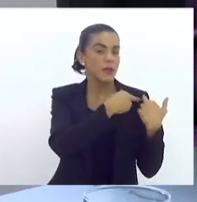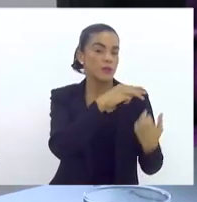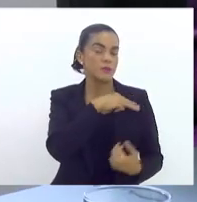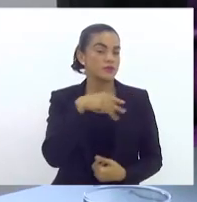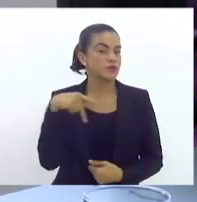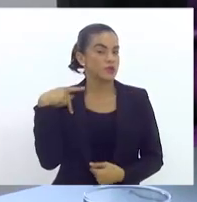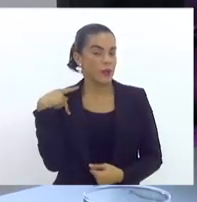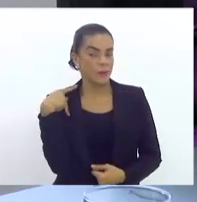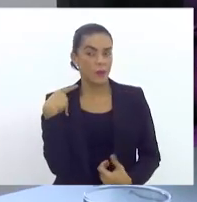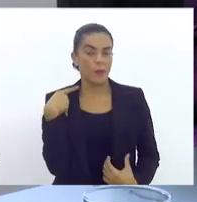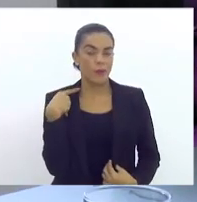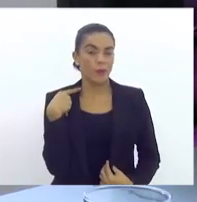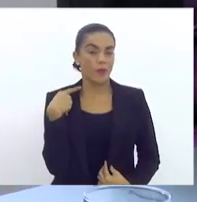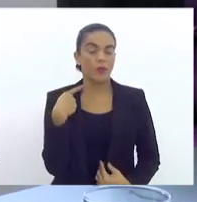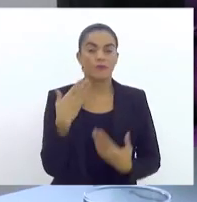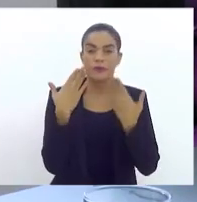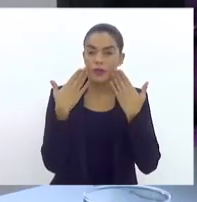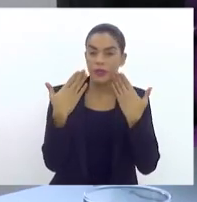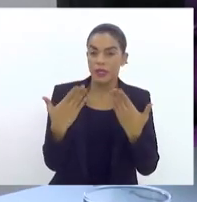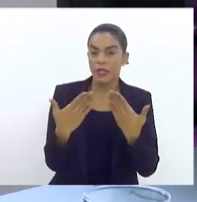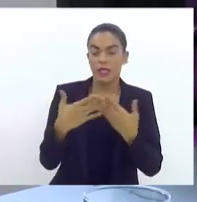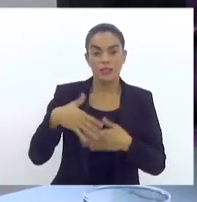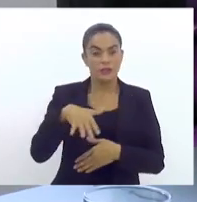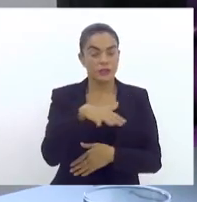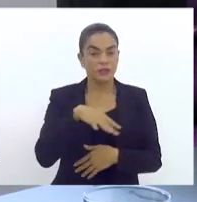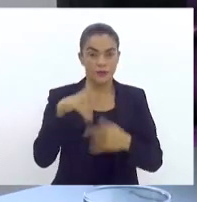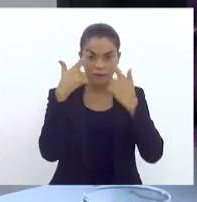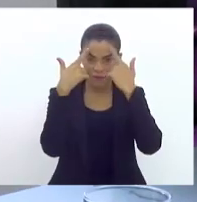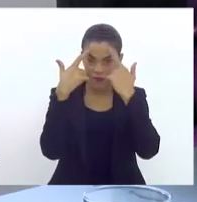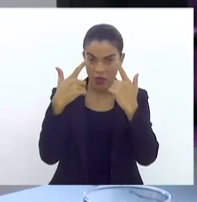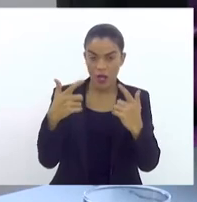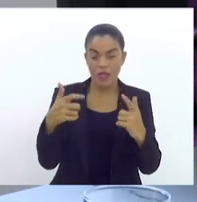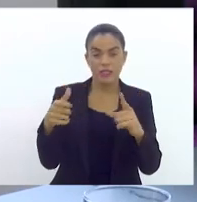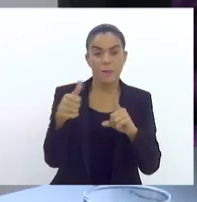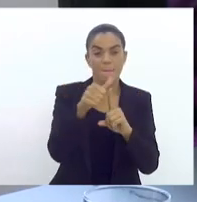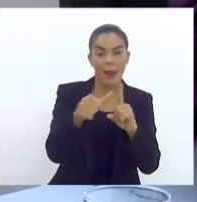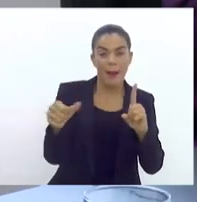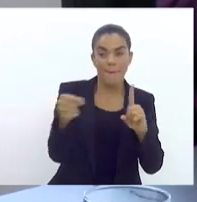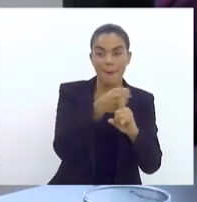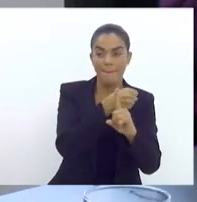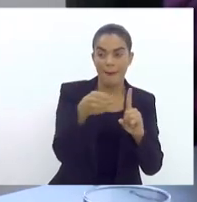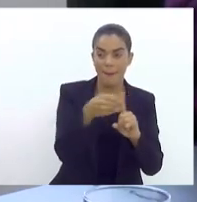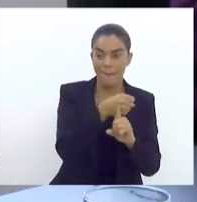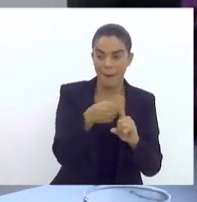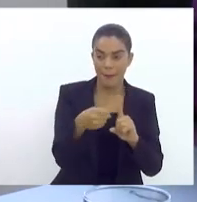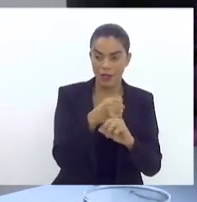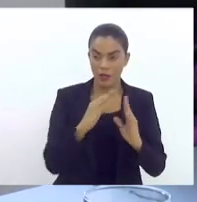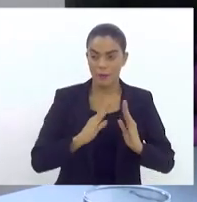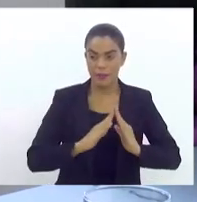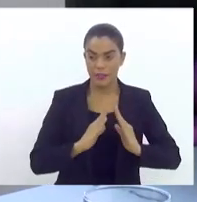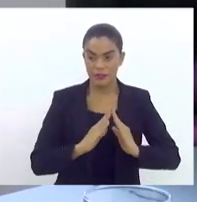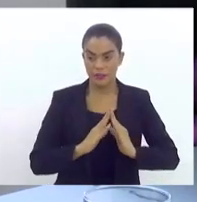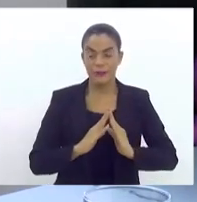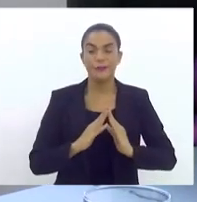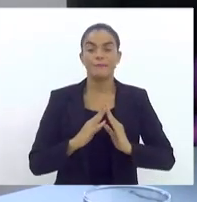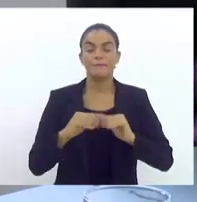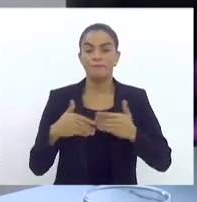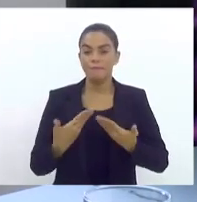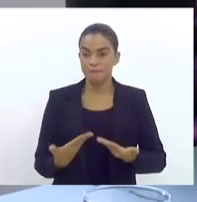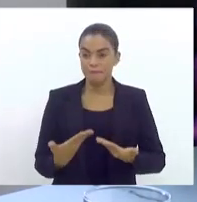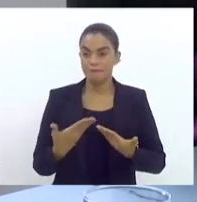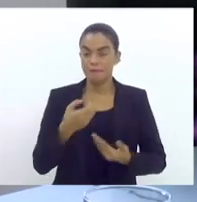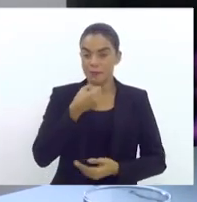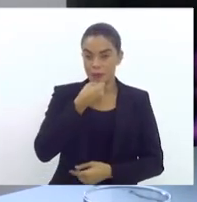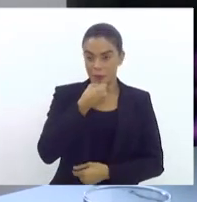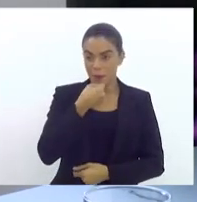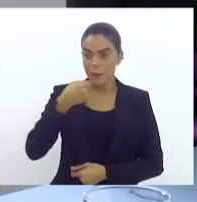posicionar Deputado em arme laudiante dos casos de violência doméstico E aí Dra Carla apenas já abrindo a palavra